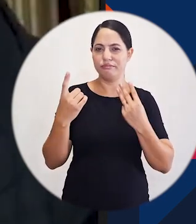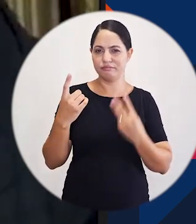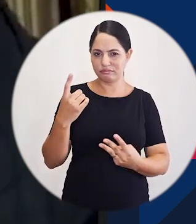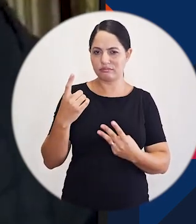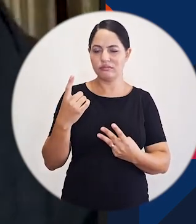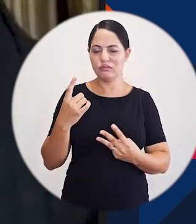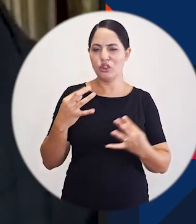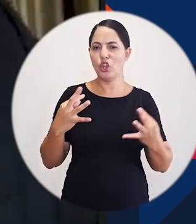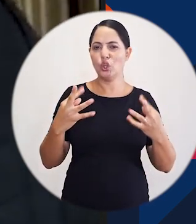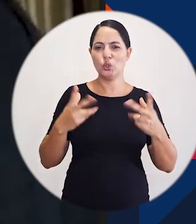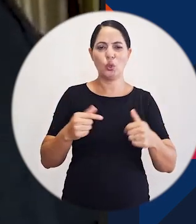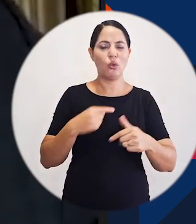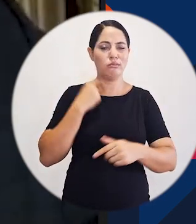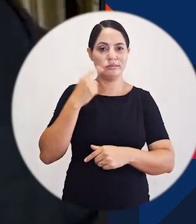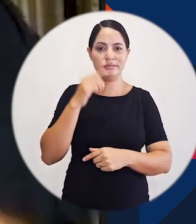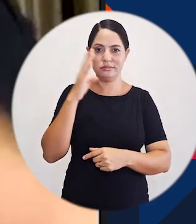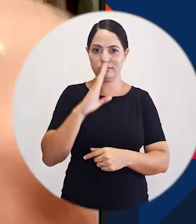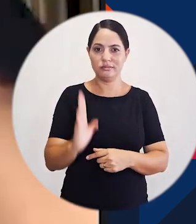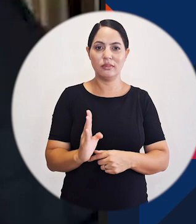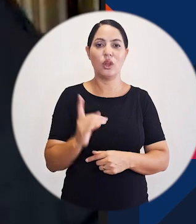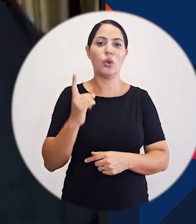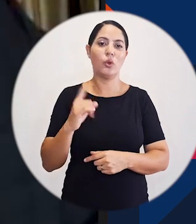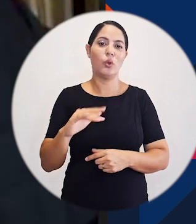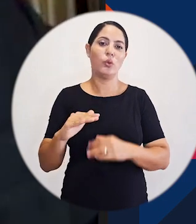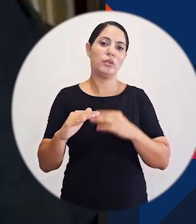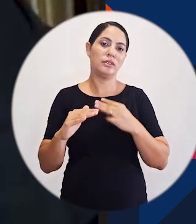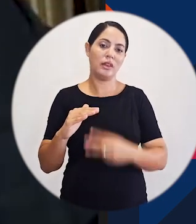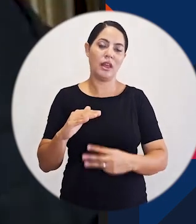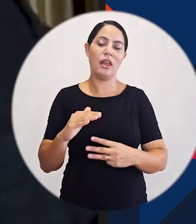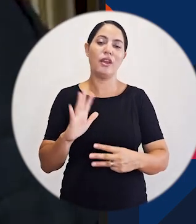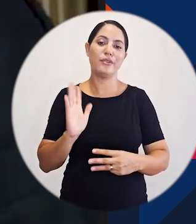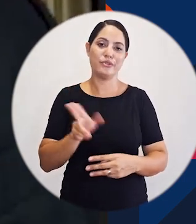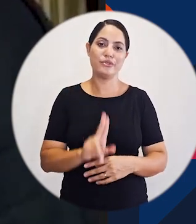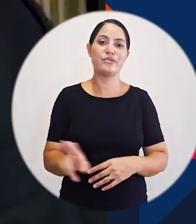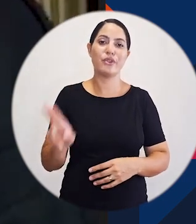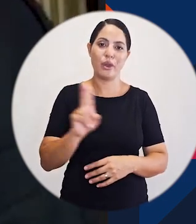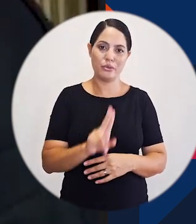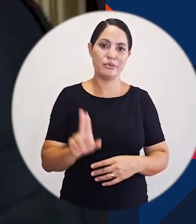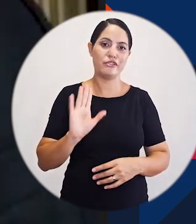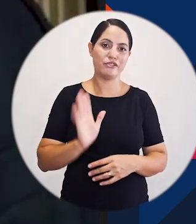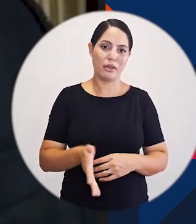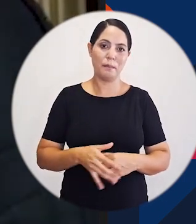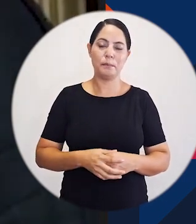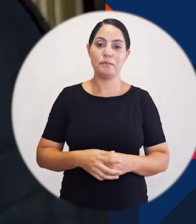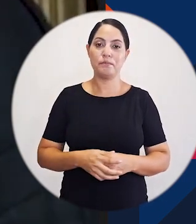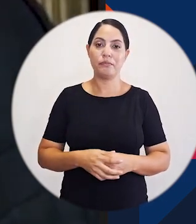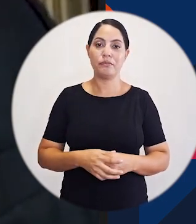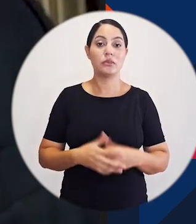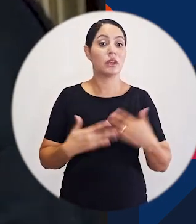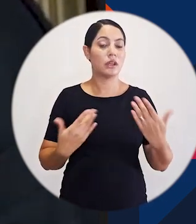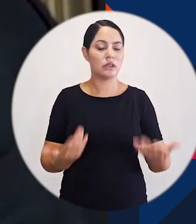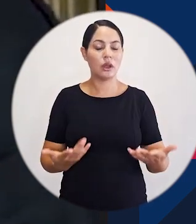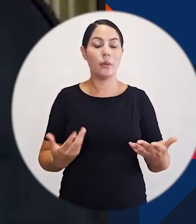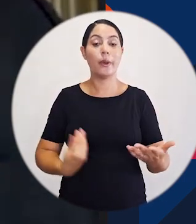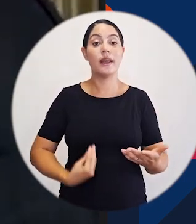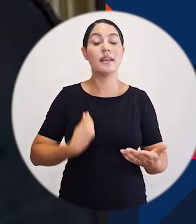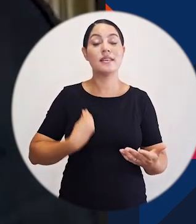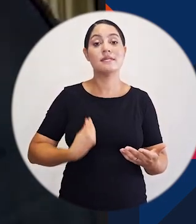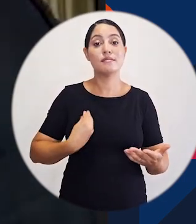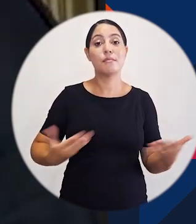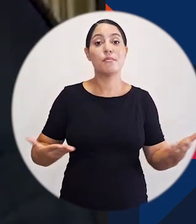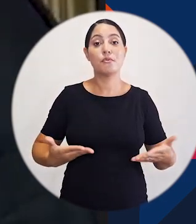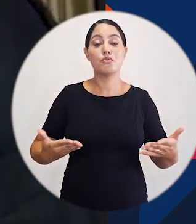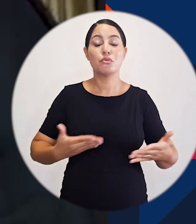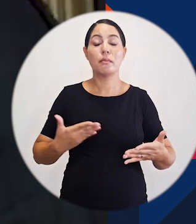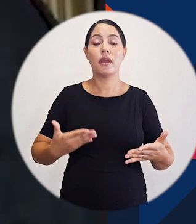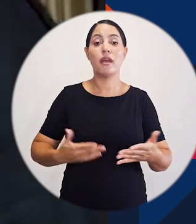com 1/3 do total da advocacia brasileira já utilizando a carteira digital. E,